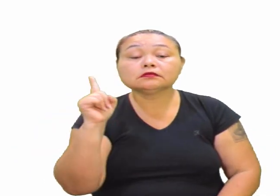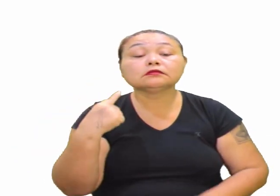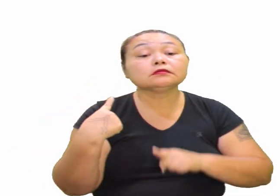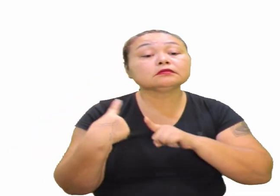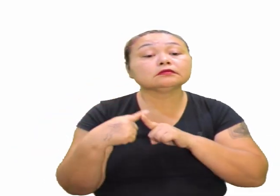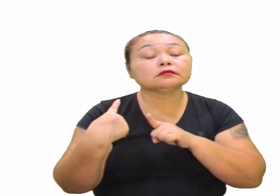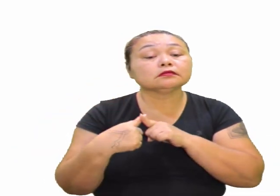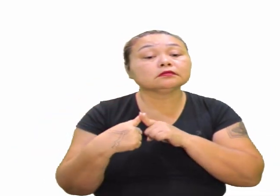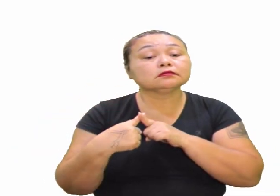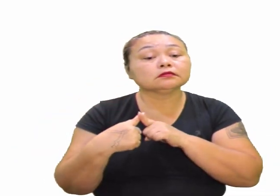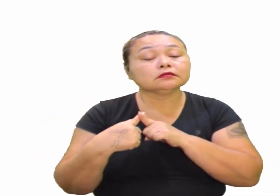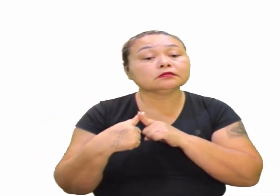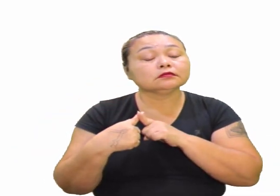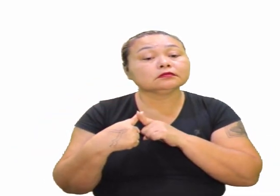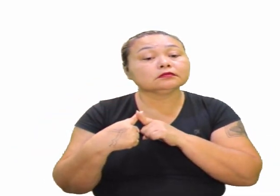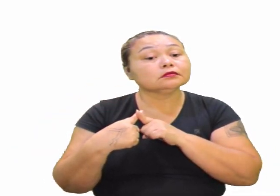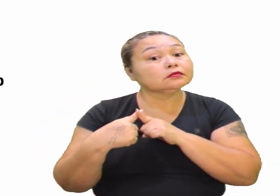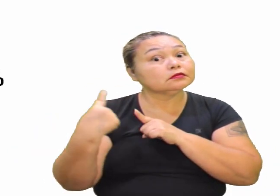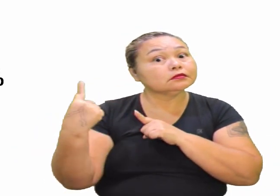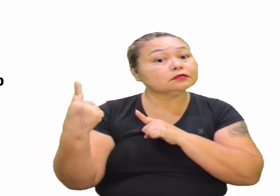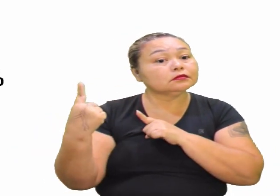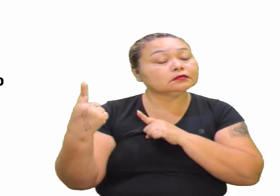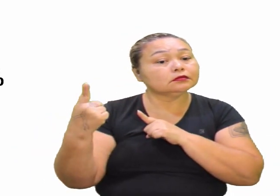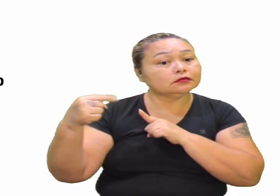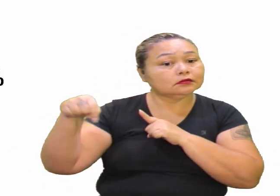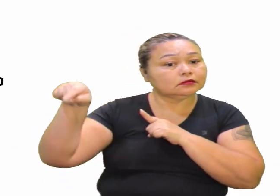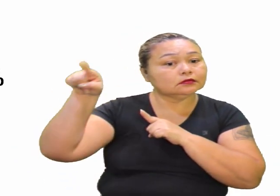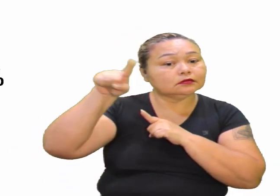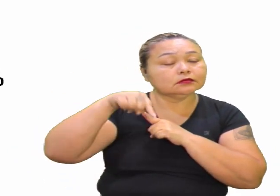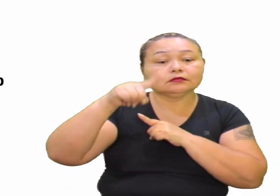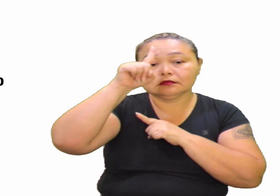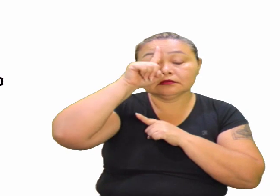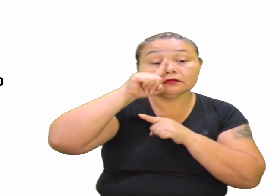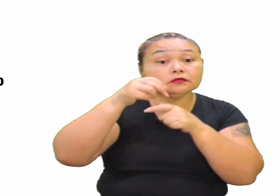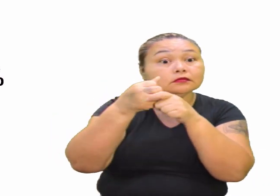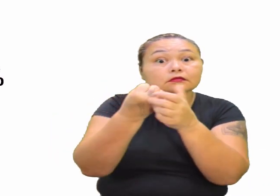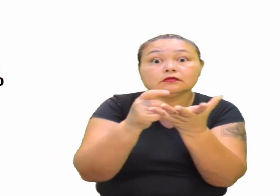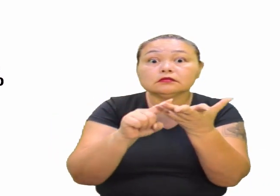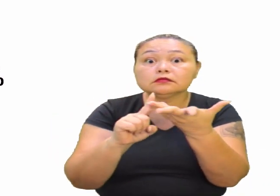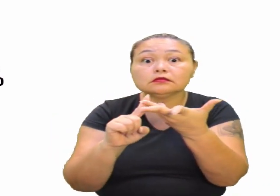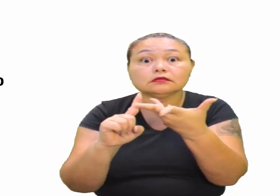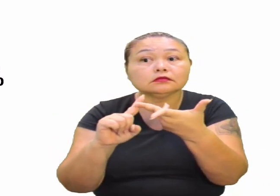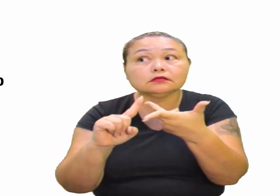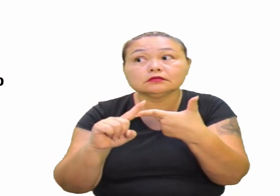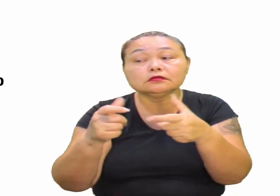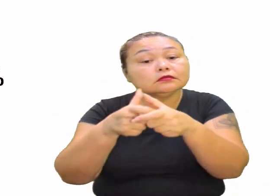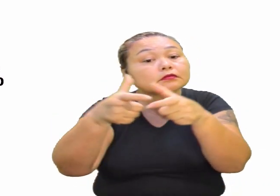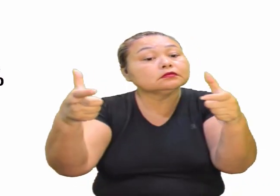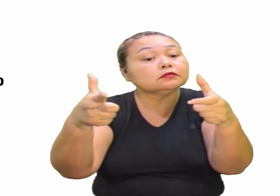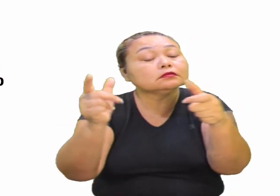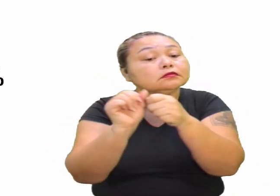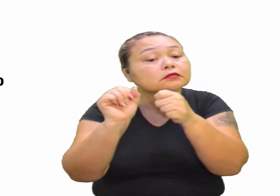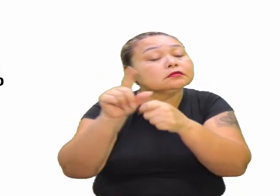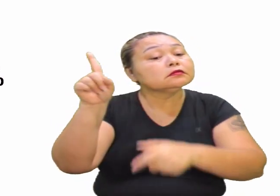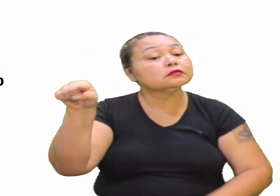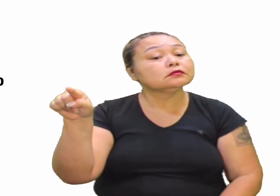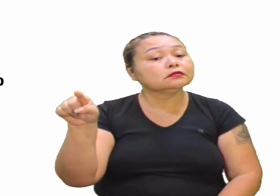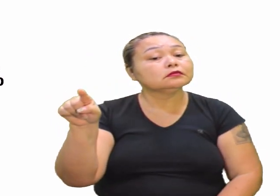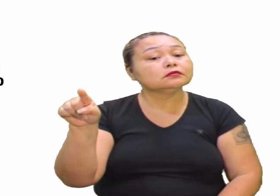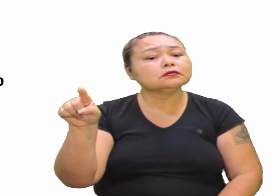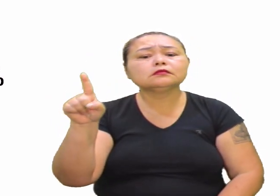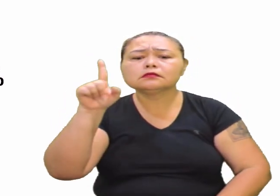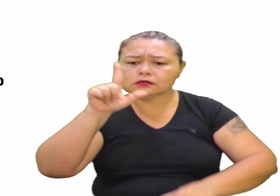maiúsculo? Porque, ó, ele apareceu em maior proporção. E quem são essas